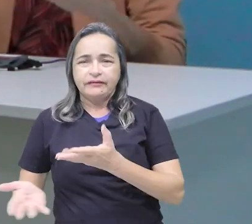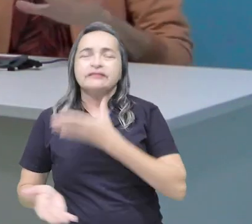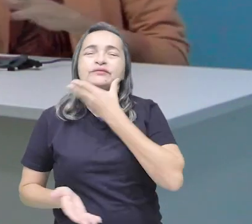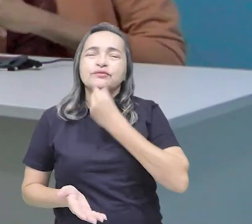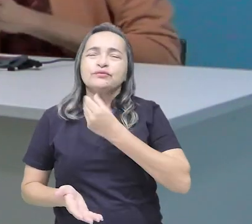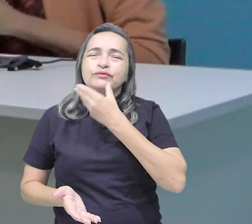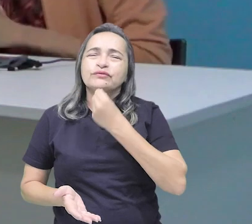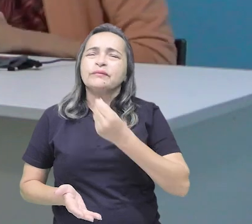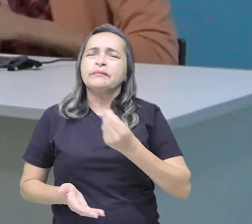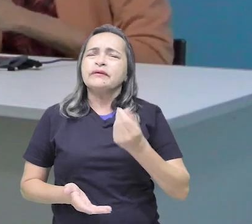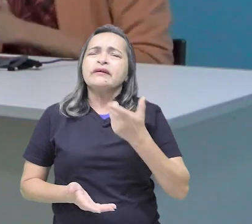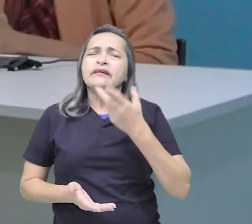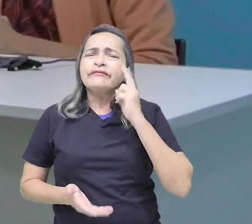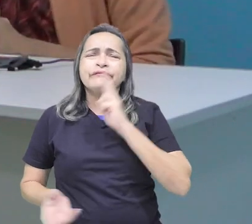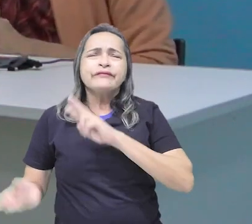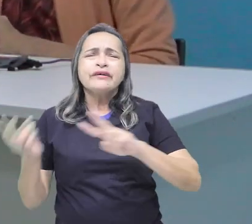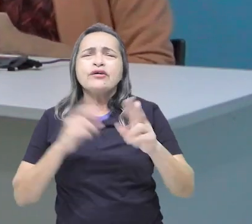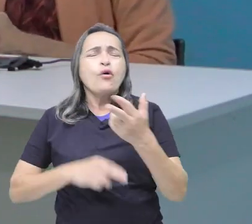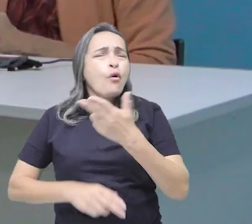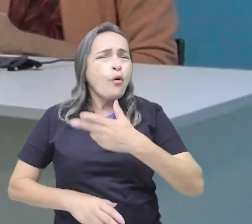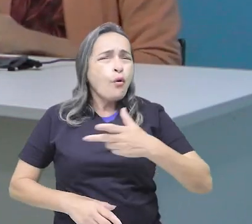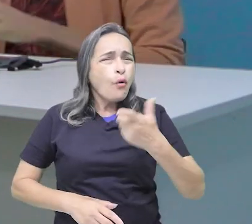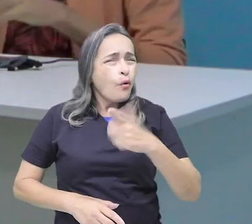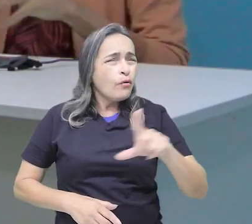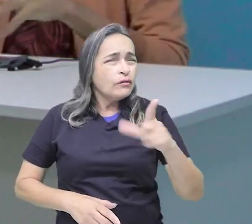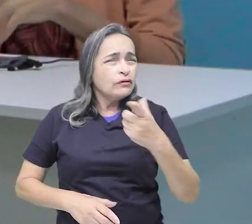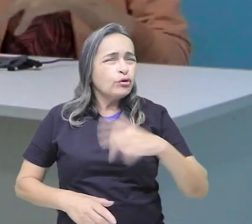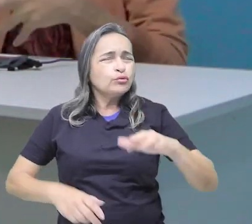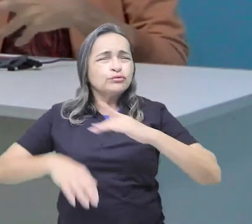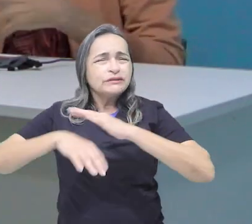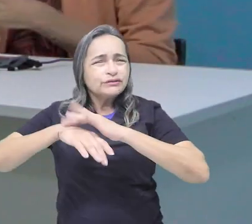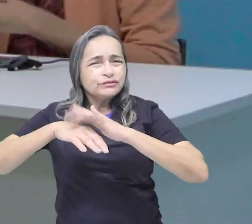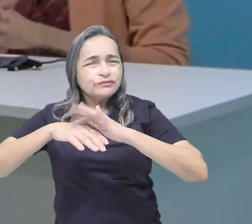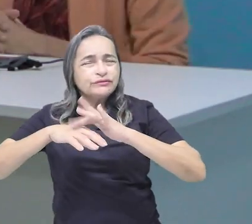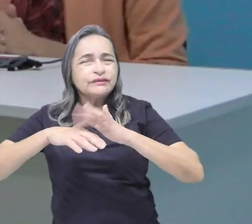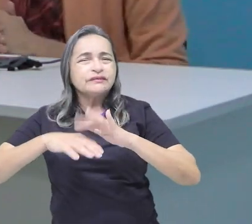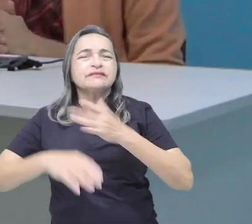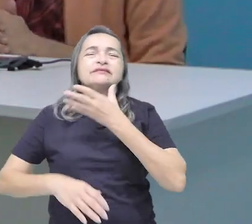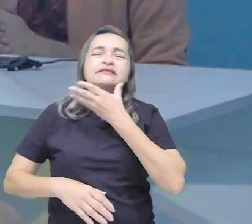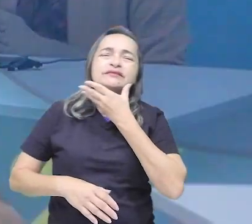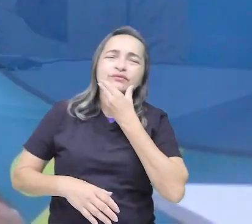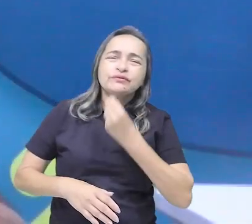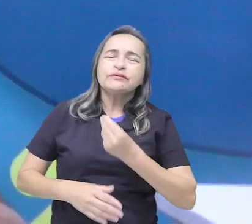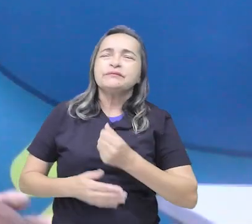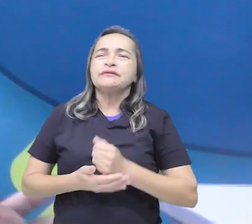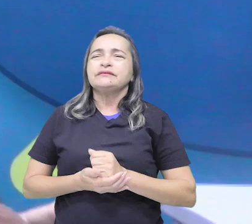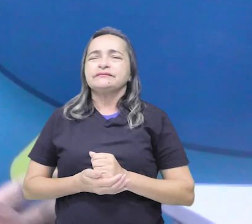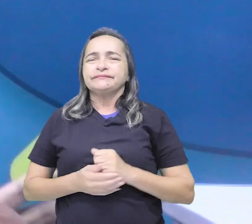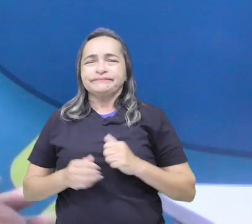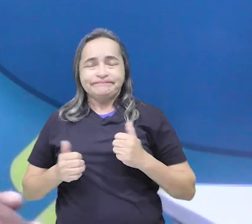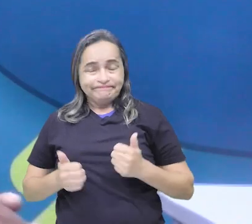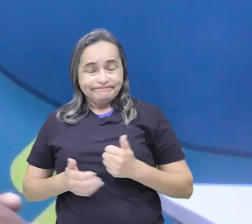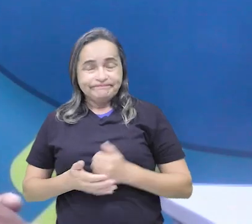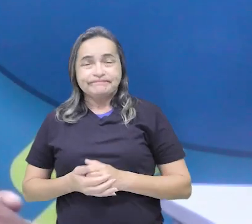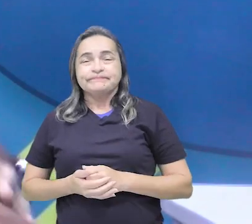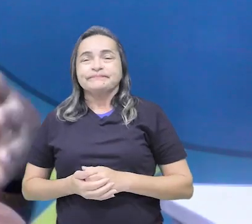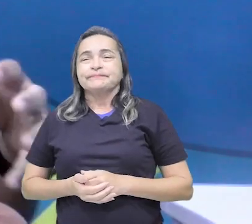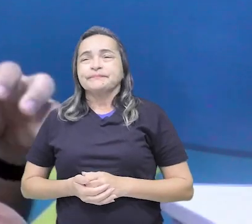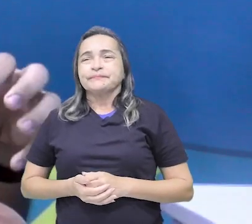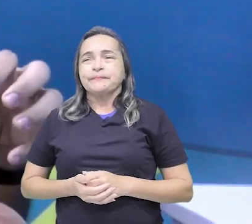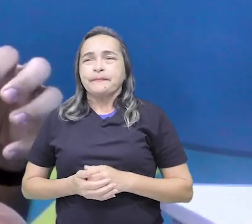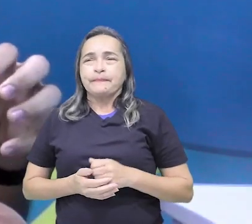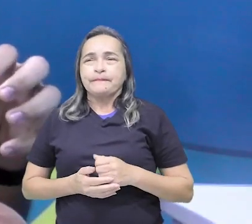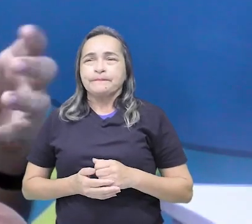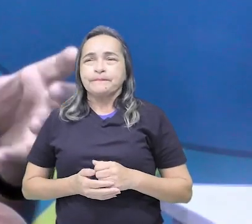são as ações que nós estamos desenvolvendo em Morada Nova em relação ao Novembro Azul? Muito bem, Marcelo, sua pergunta é ótima.